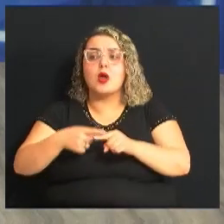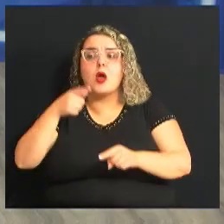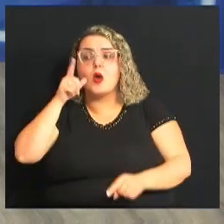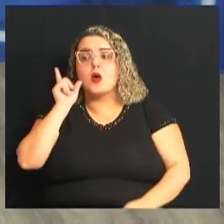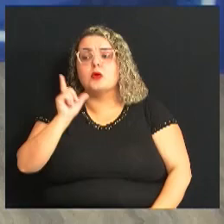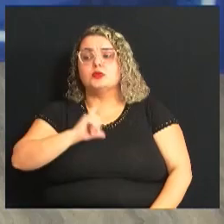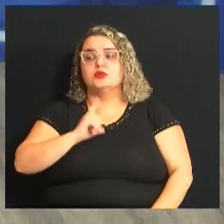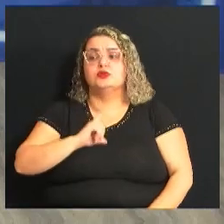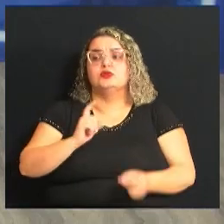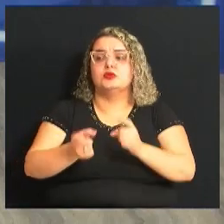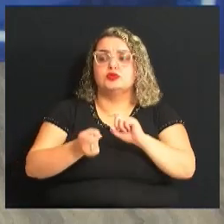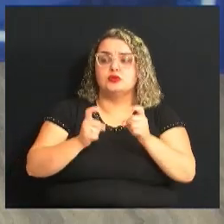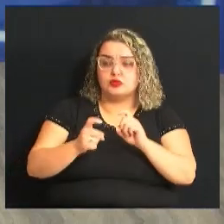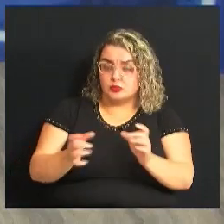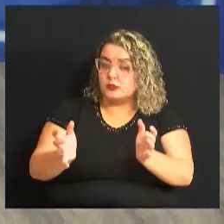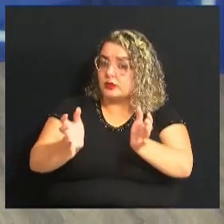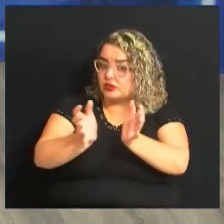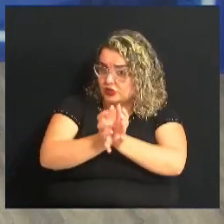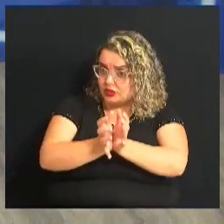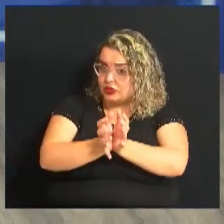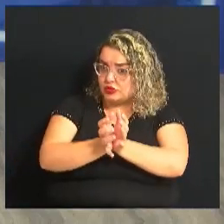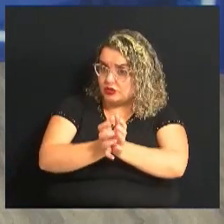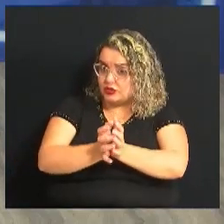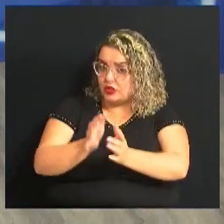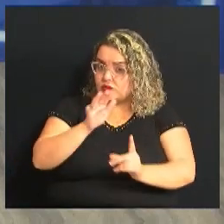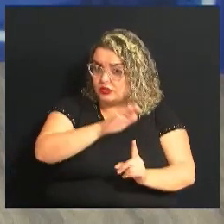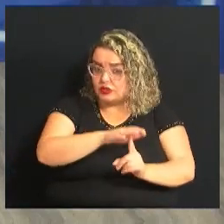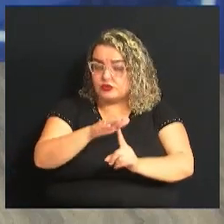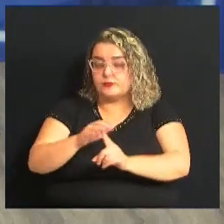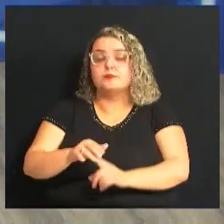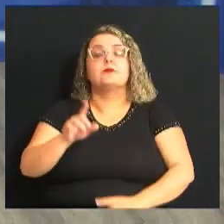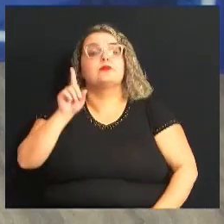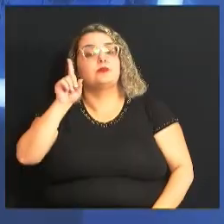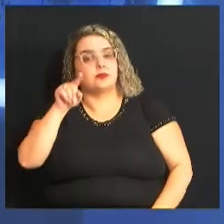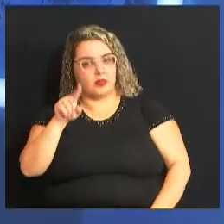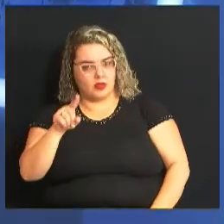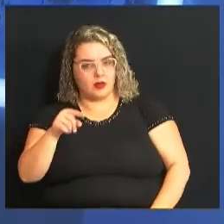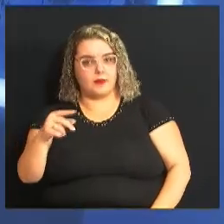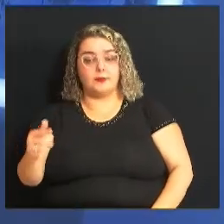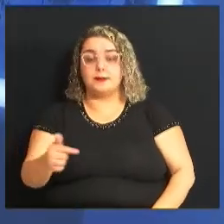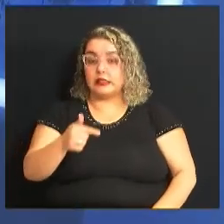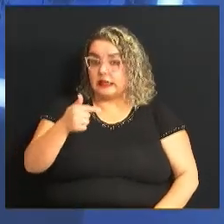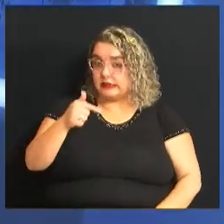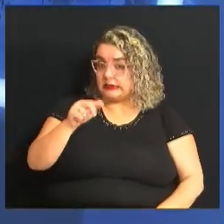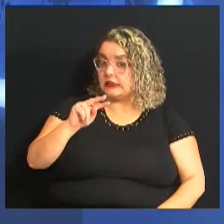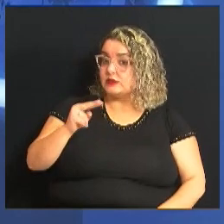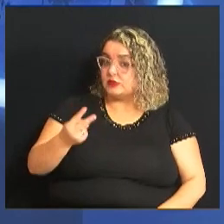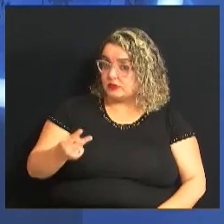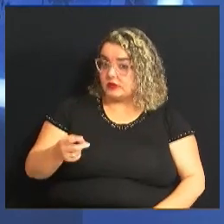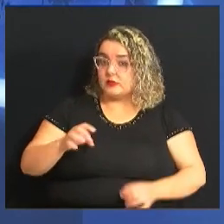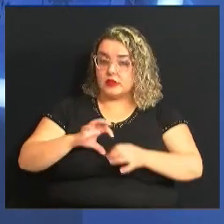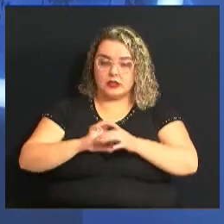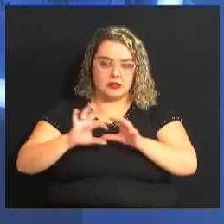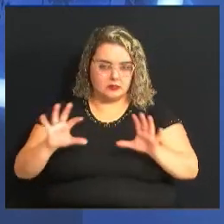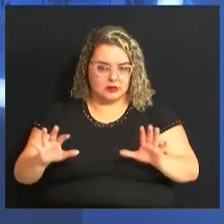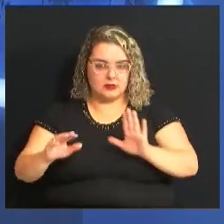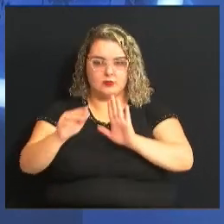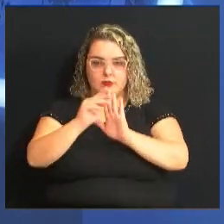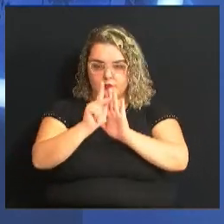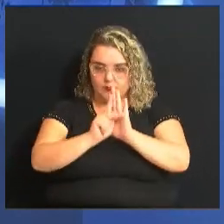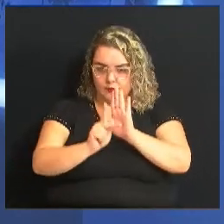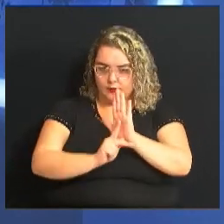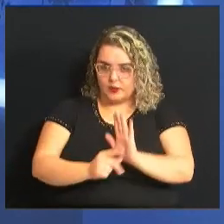tivemos reunião de comissão, a de Meio Ambiente. Ela se reuniu pela 7ª vez para deliberar sobre